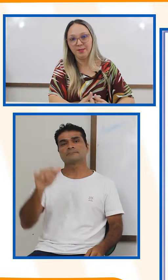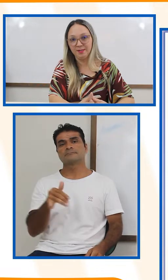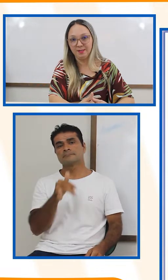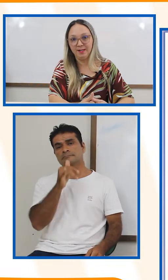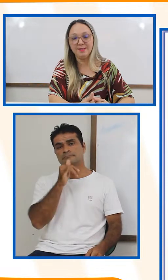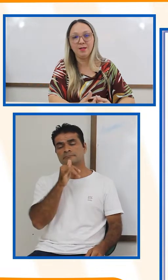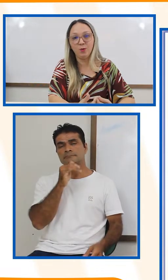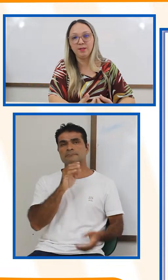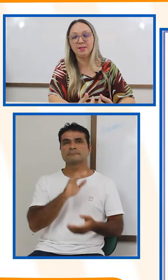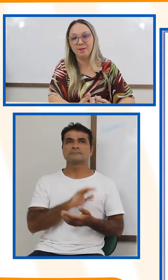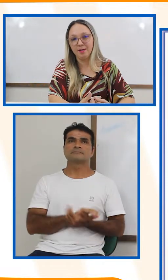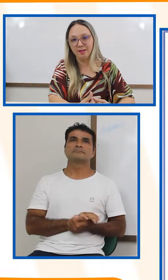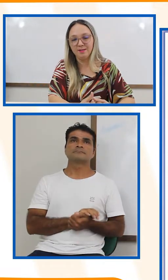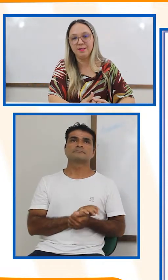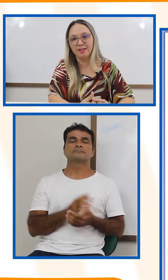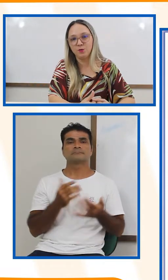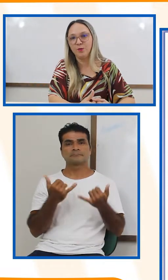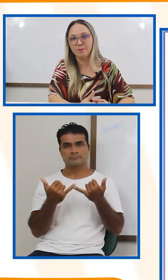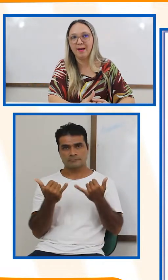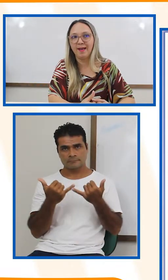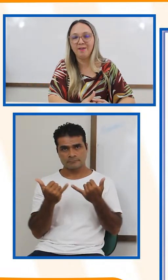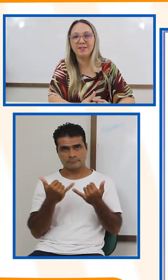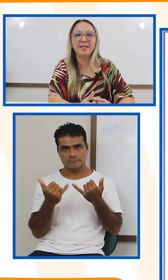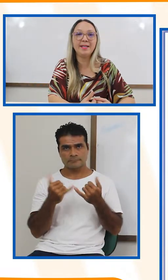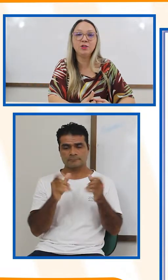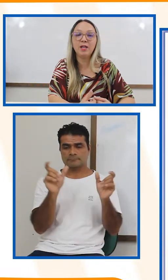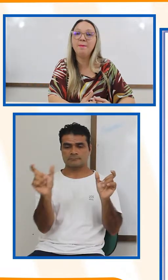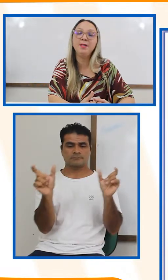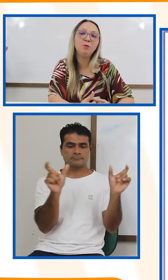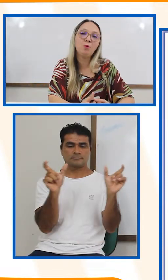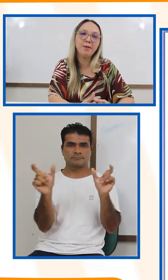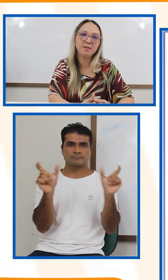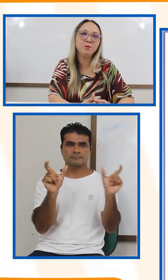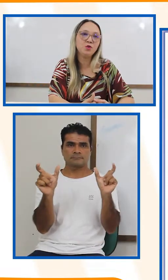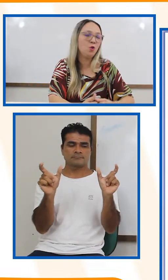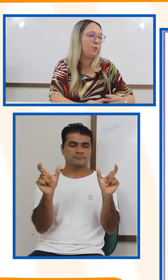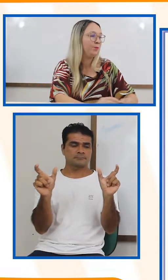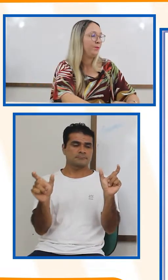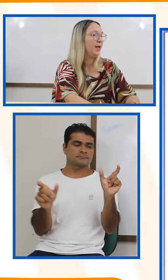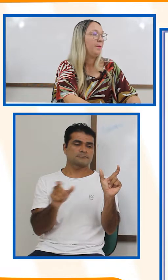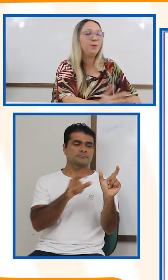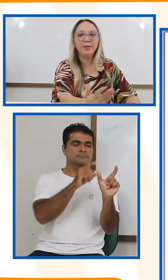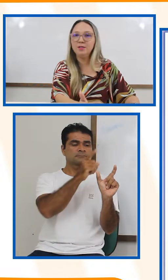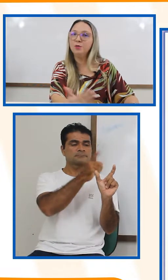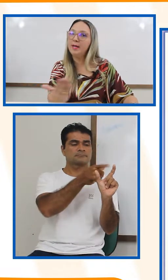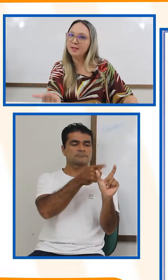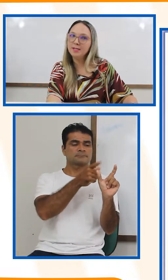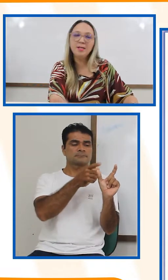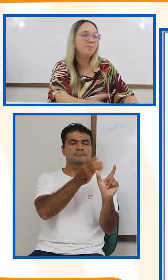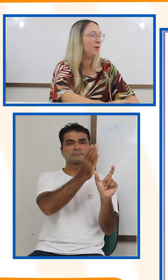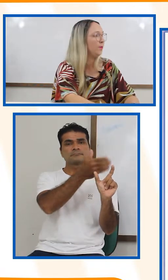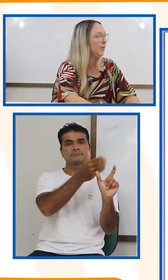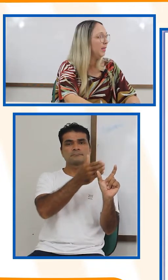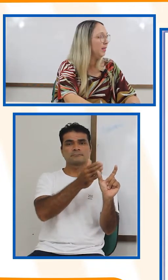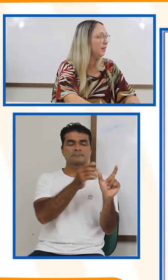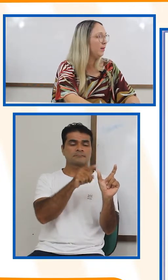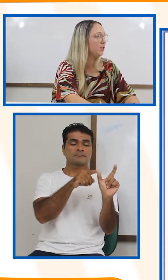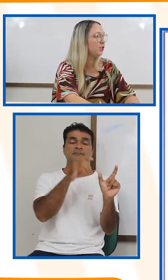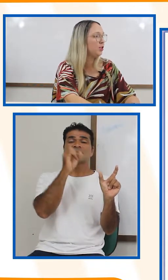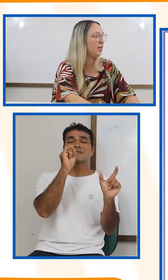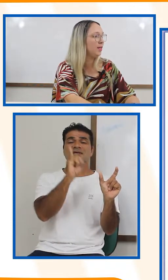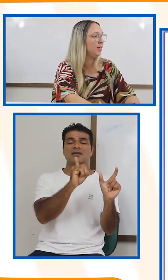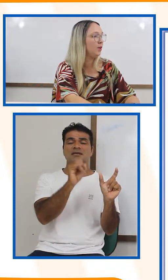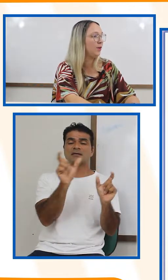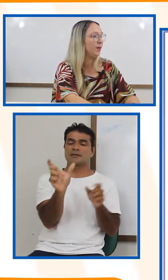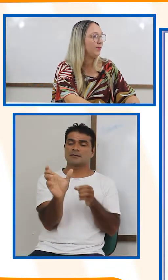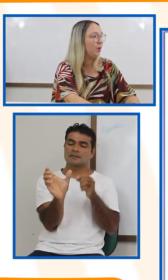Outra coincidência, outra semelhança entre as duas palavras é que elas terminam com o mesmo som, por isso que elas rimam. Então a